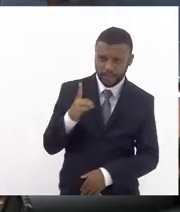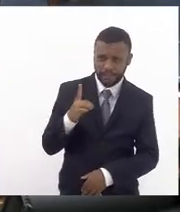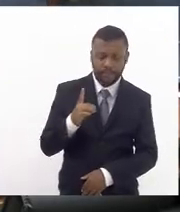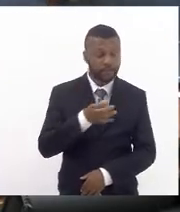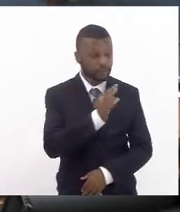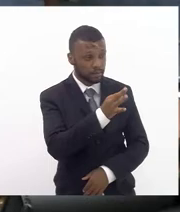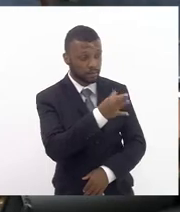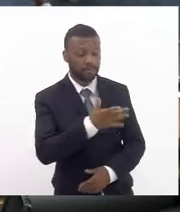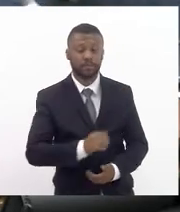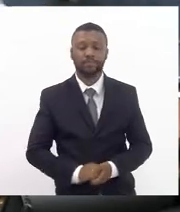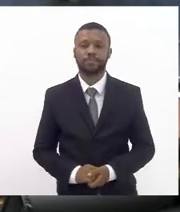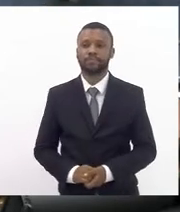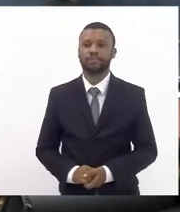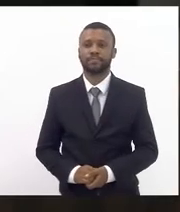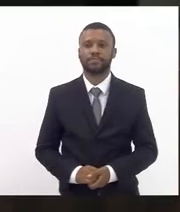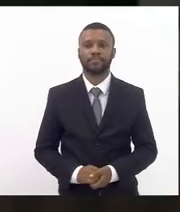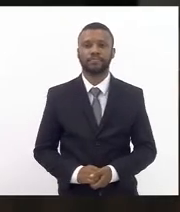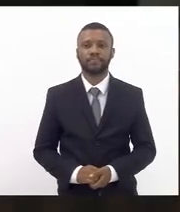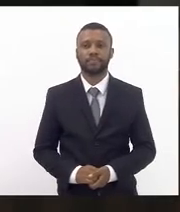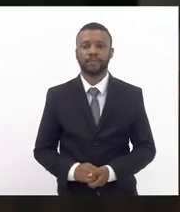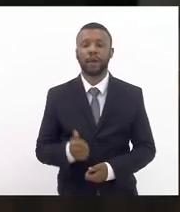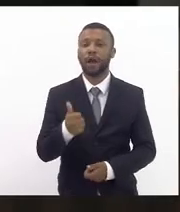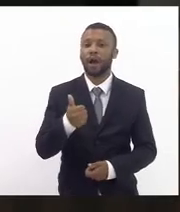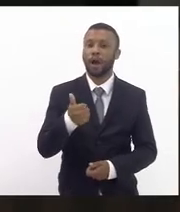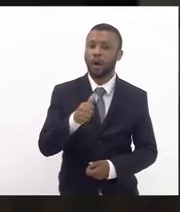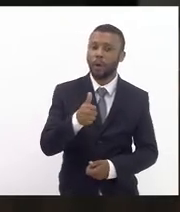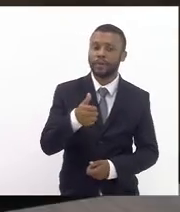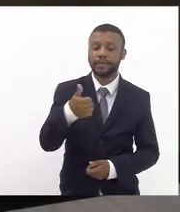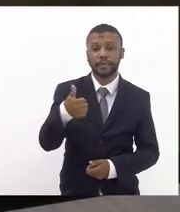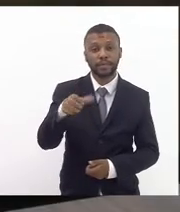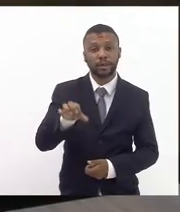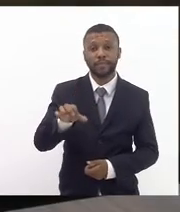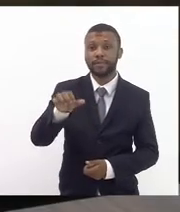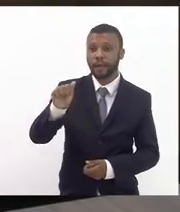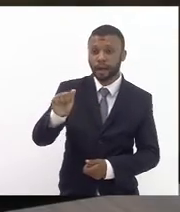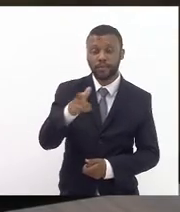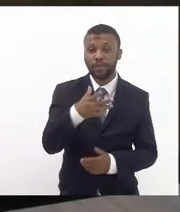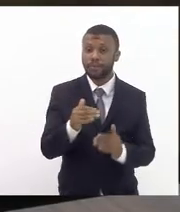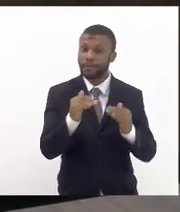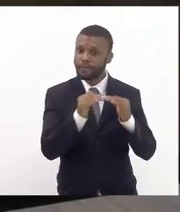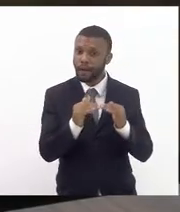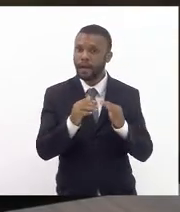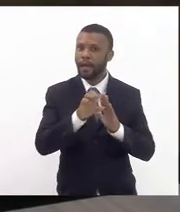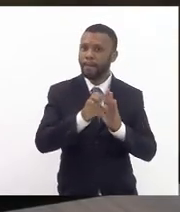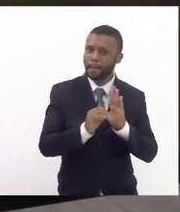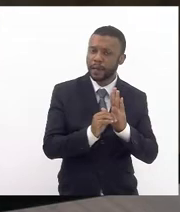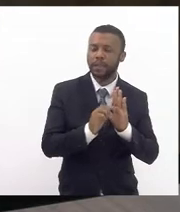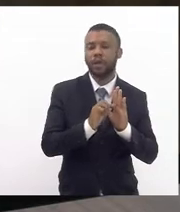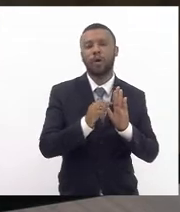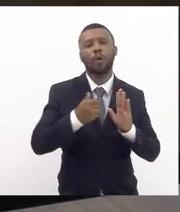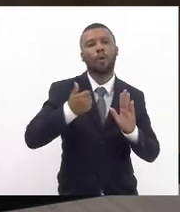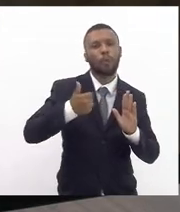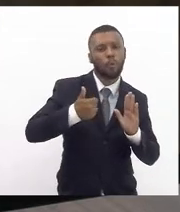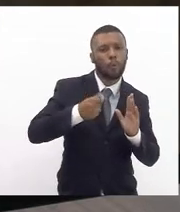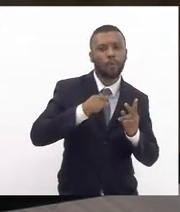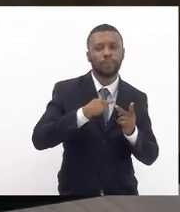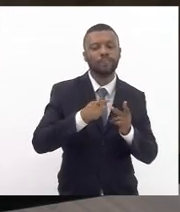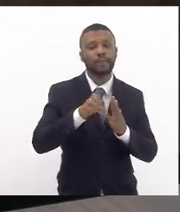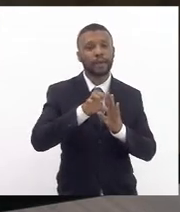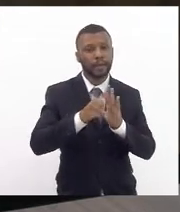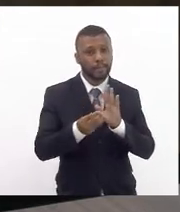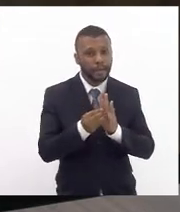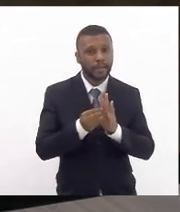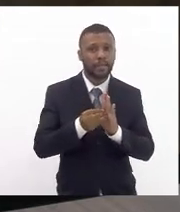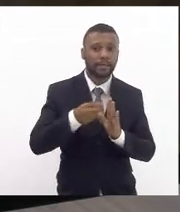isso? Isso, 11-19-A. É. Perdão, presidente. Favorável à emenda 1, favorável à emenda